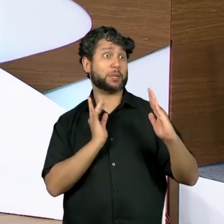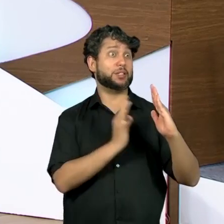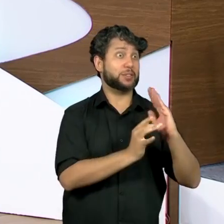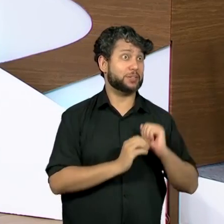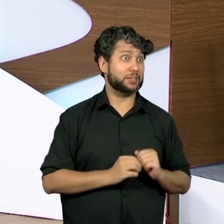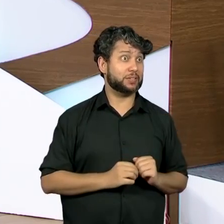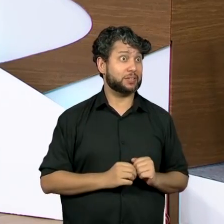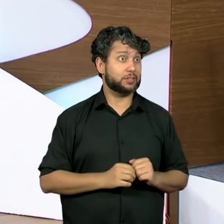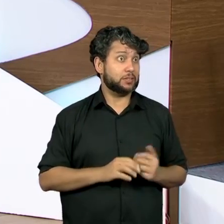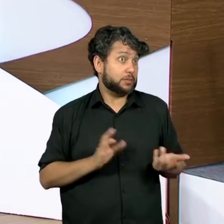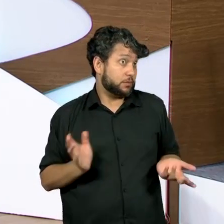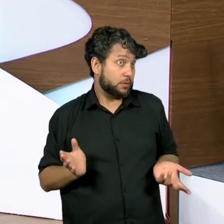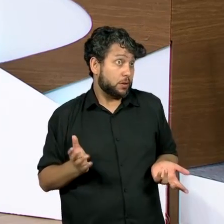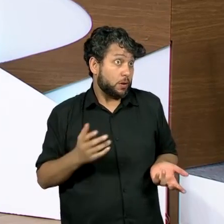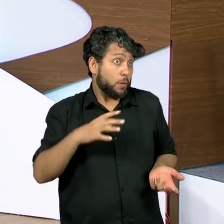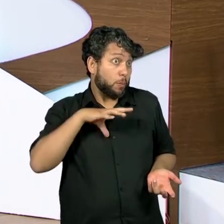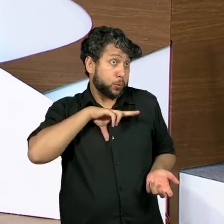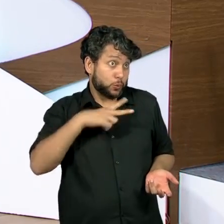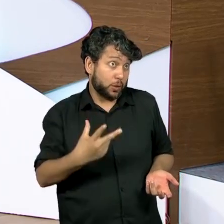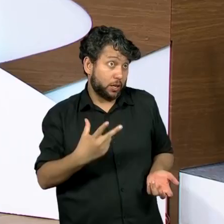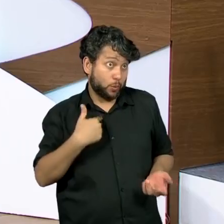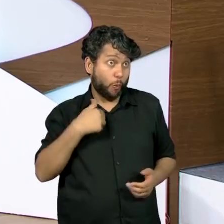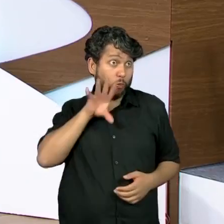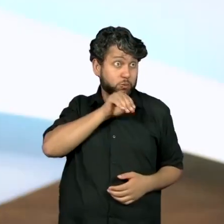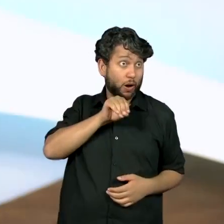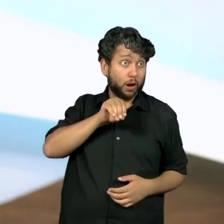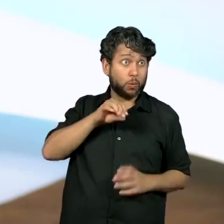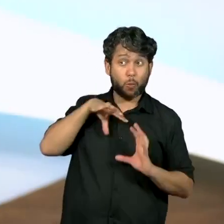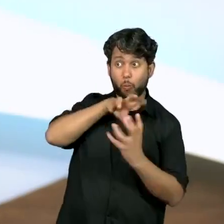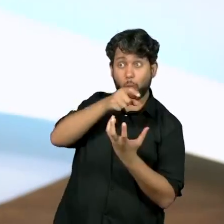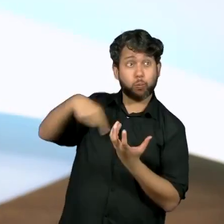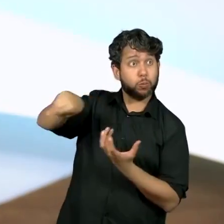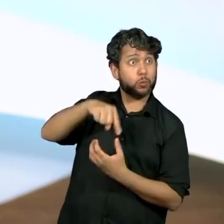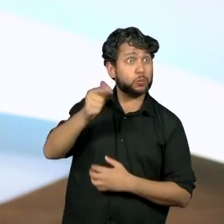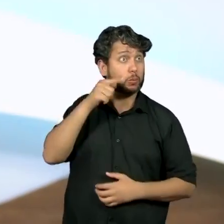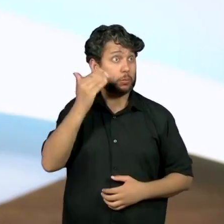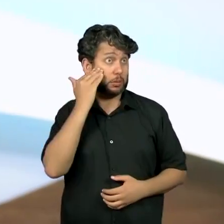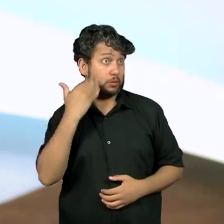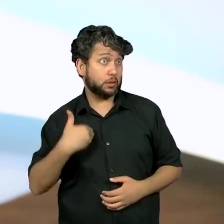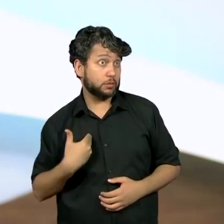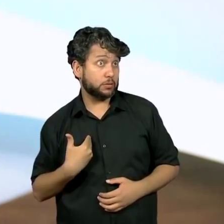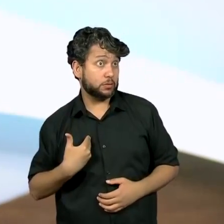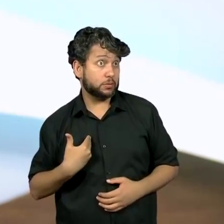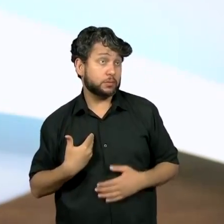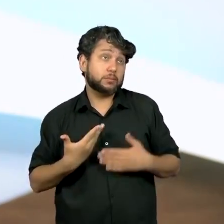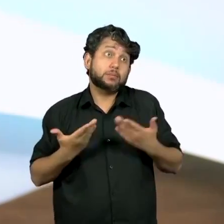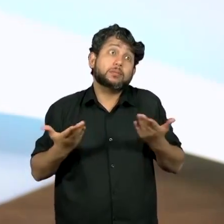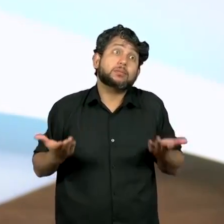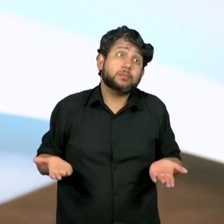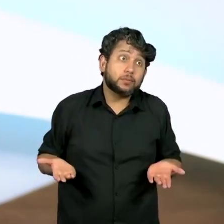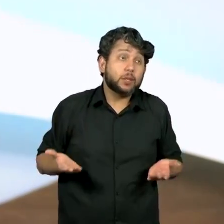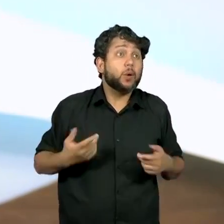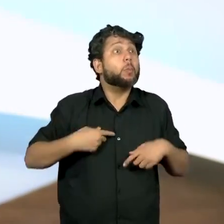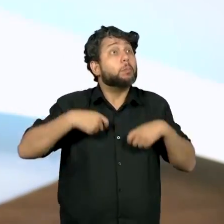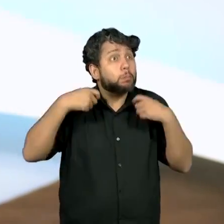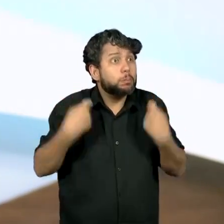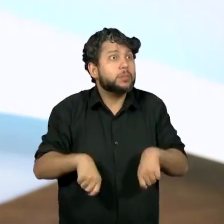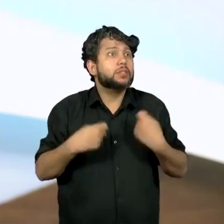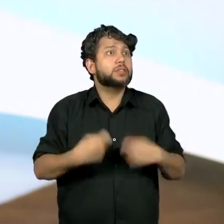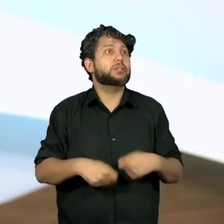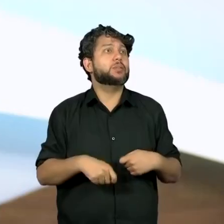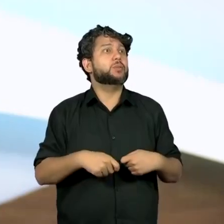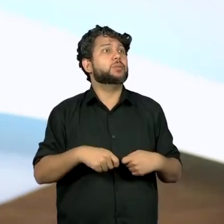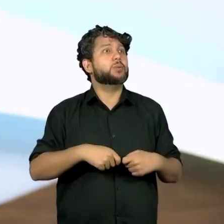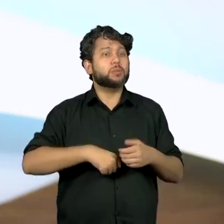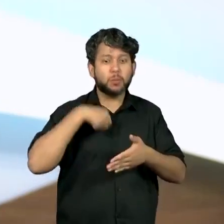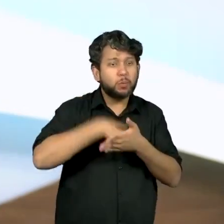português não me serve, porque ninguém me entende. Alemão é uma língua nova. Eu posso e tenho que trabalhar para